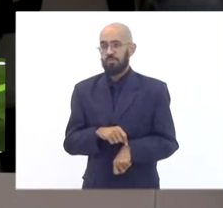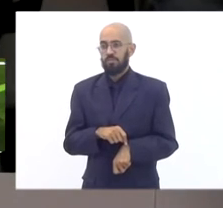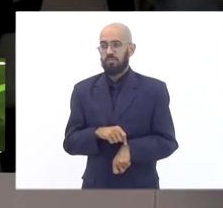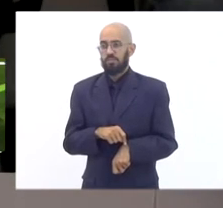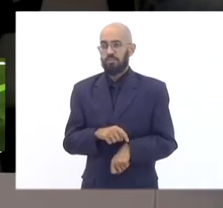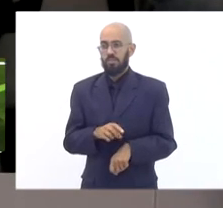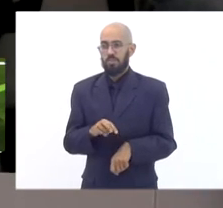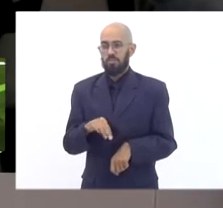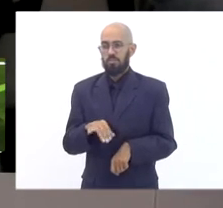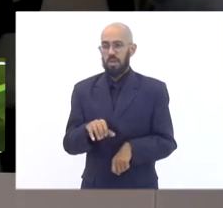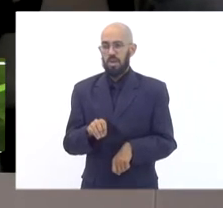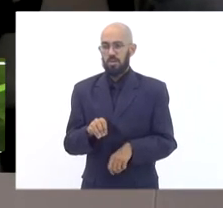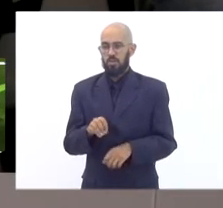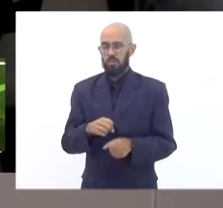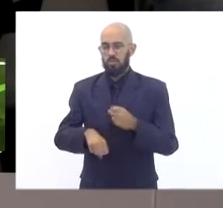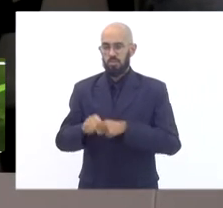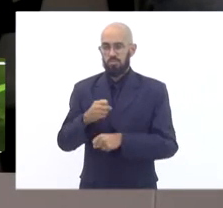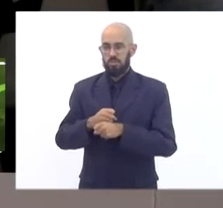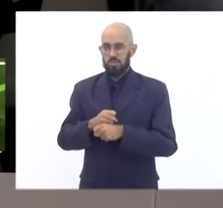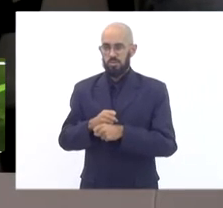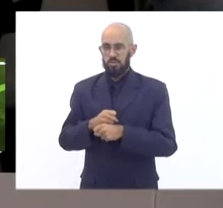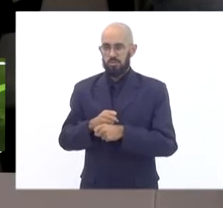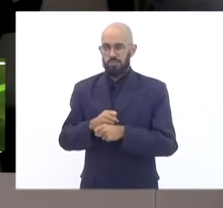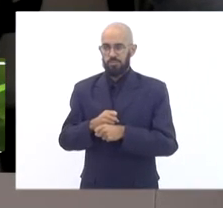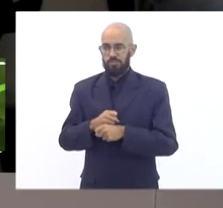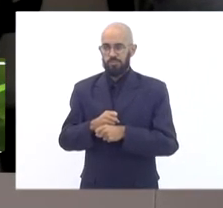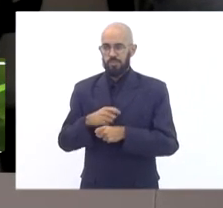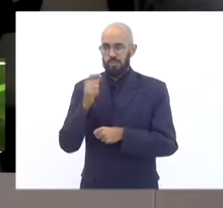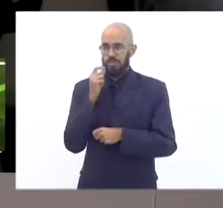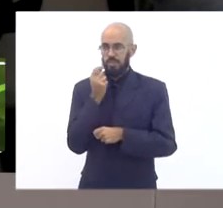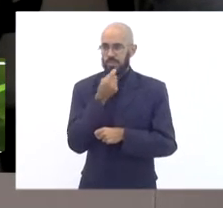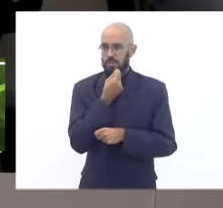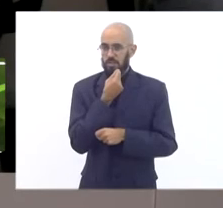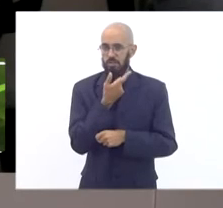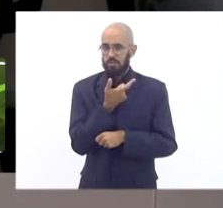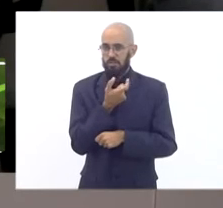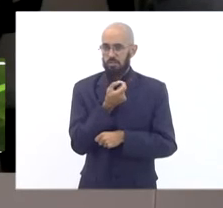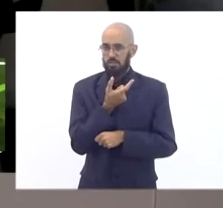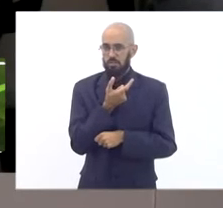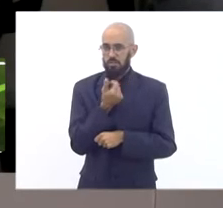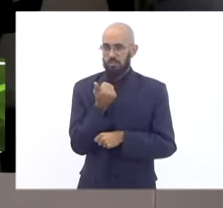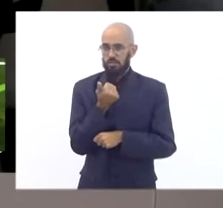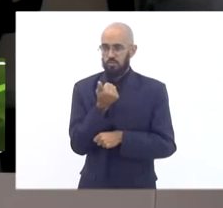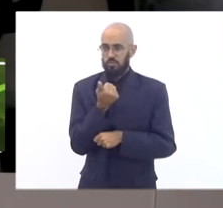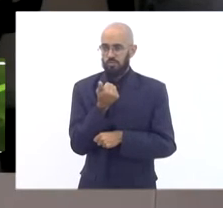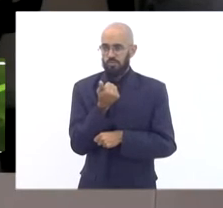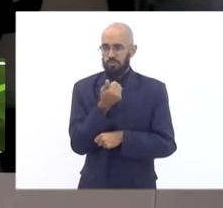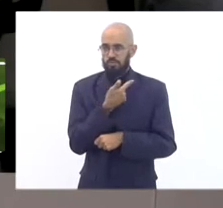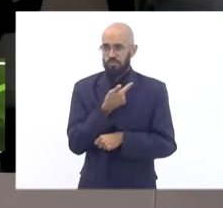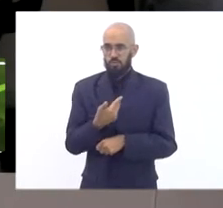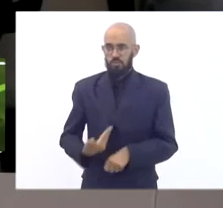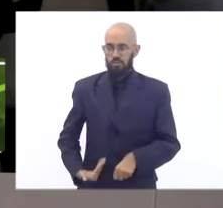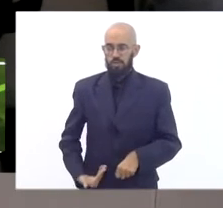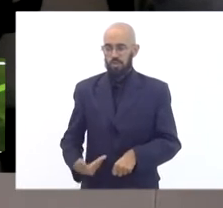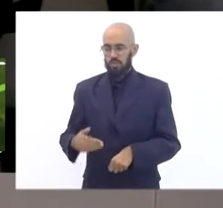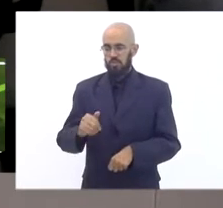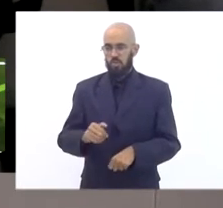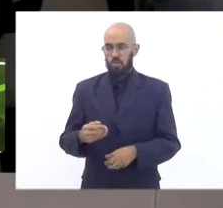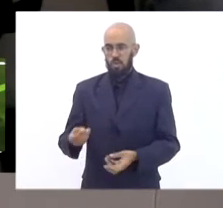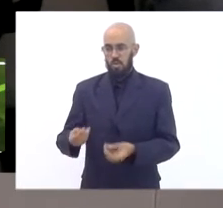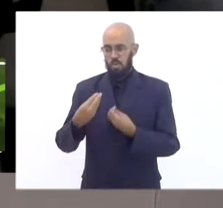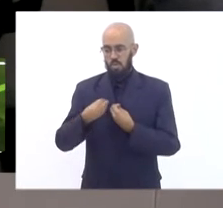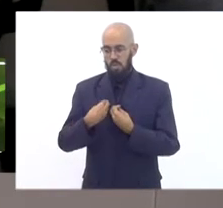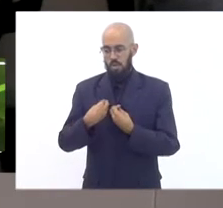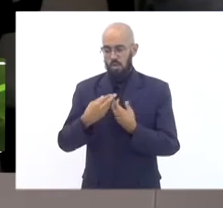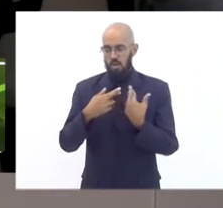do ano passado e, em setembro de 2021, o governador nos designou a minha